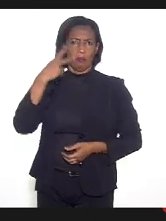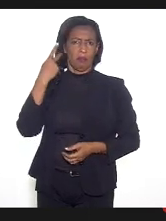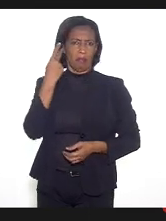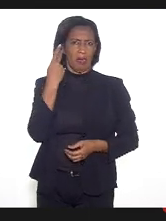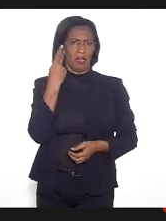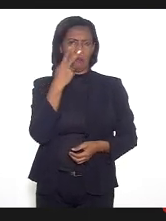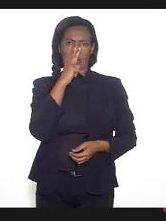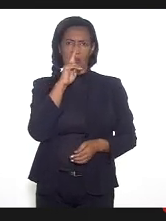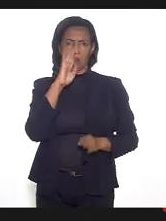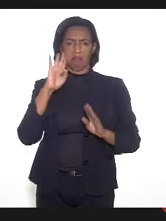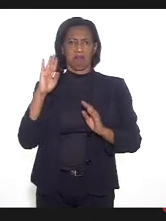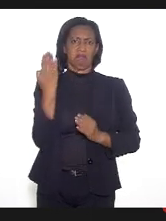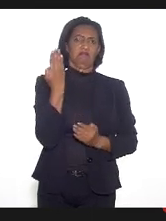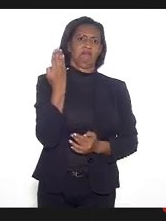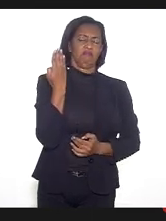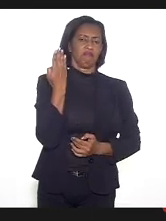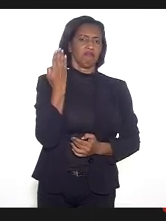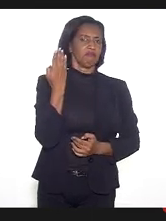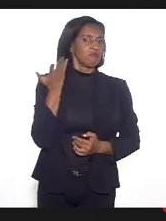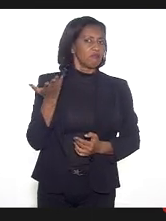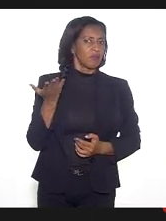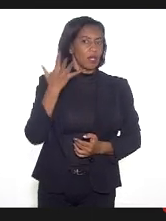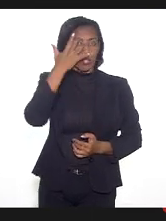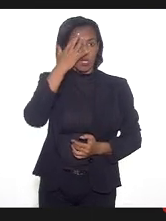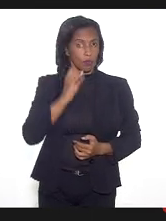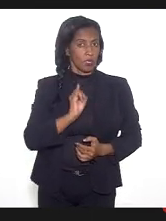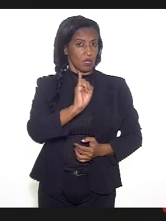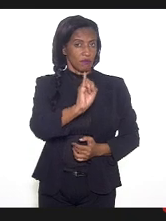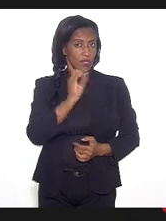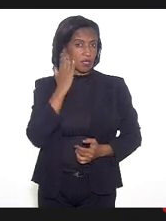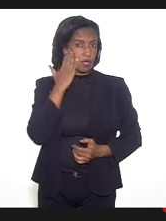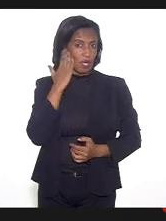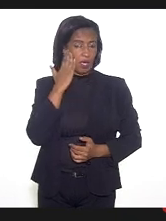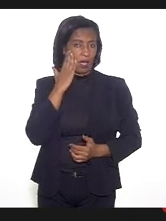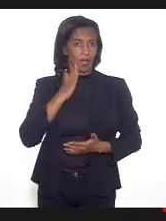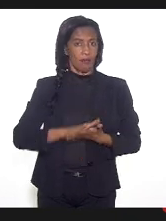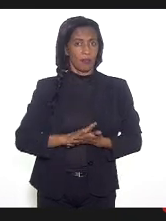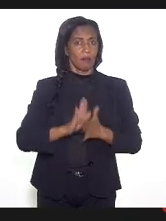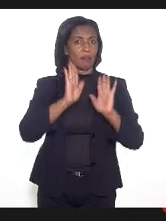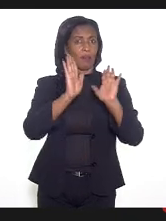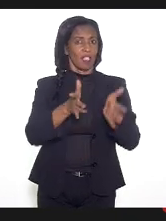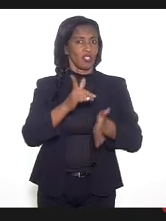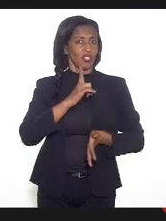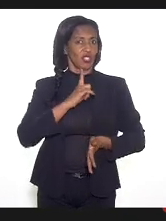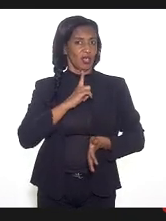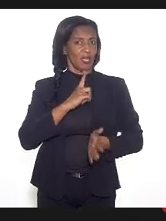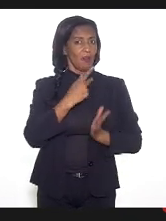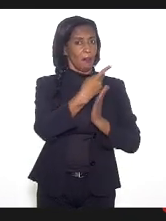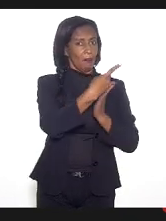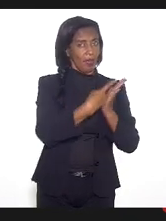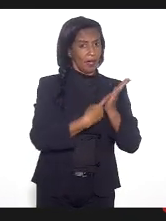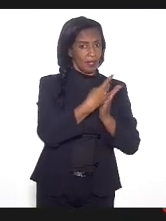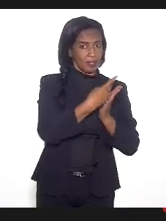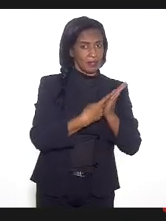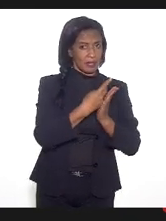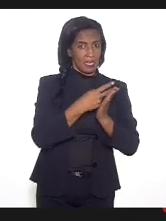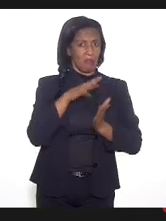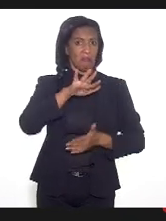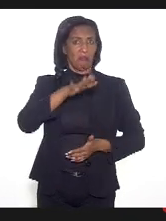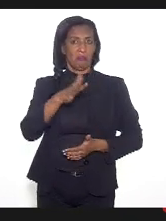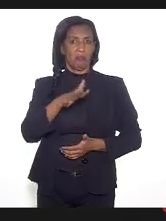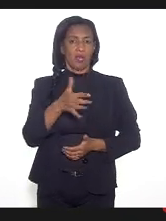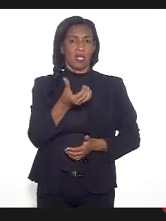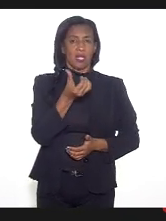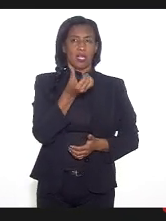essas pessoas. E não sei se Vossa Excelência sabe, mas já tem um parecer aproximadamente